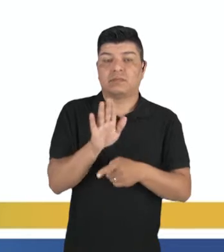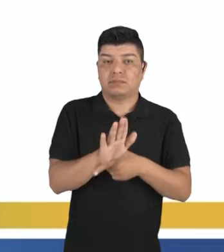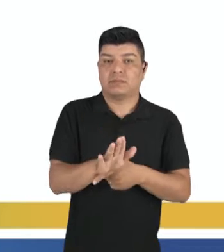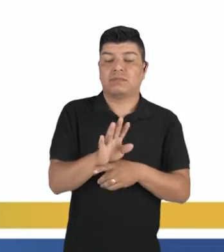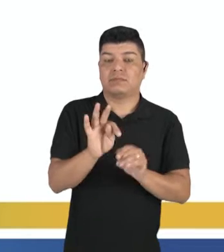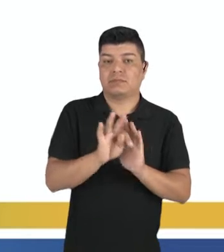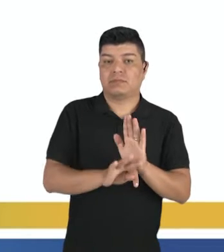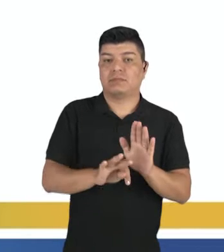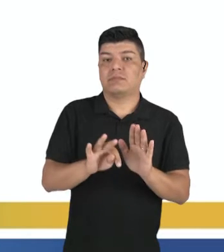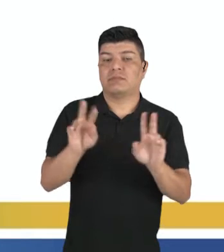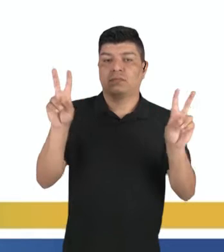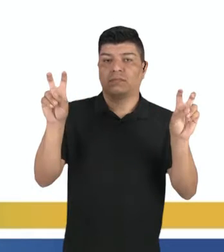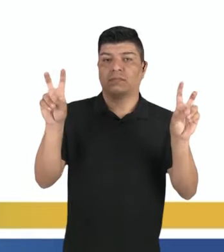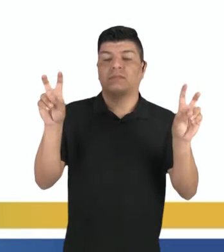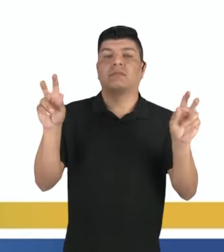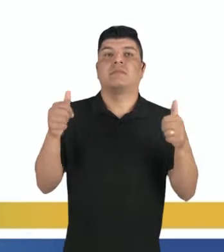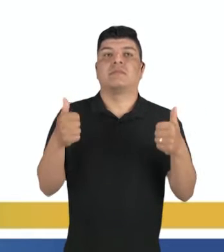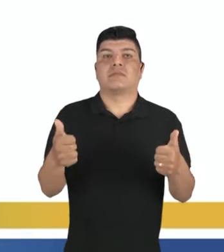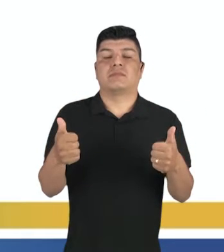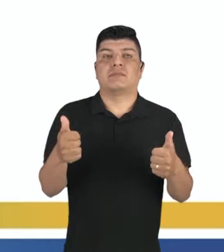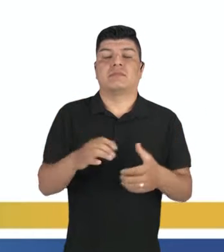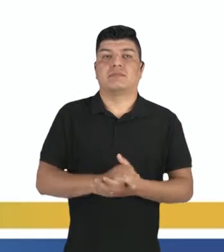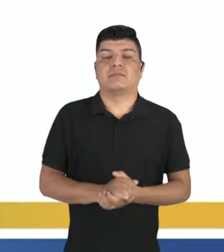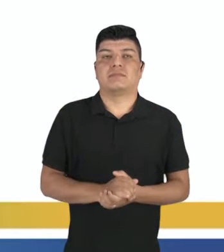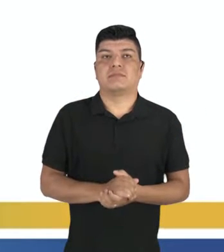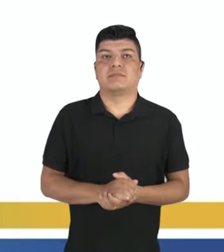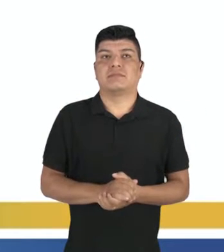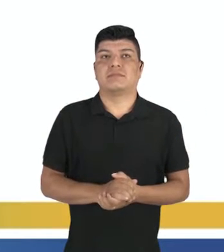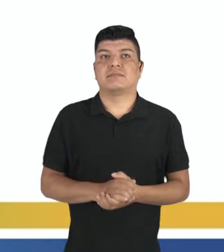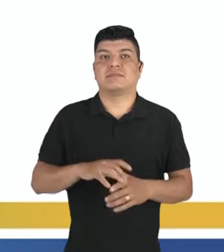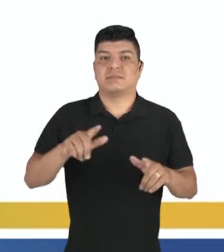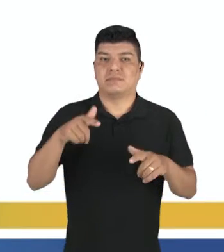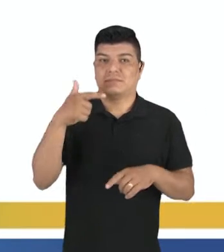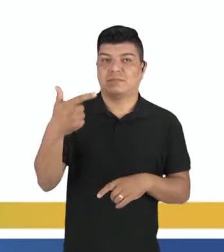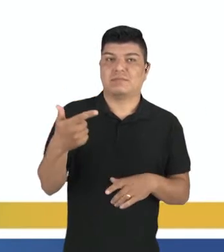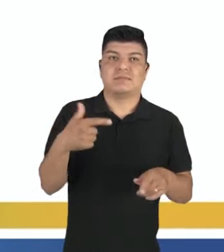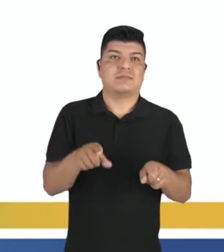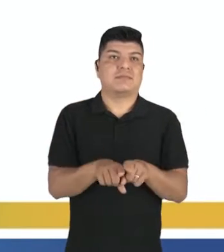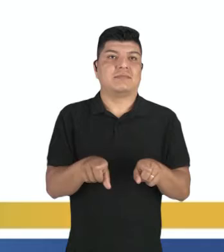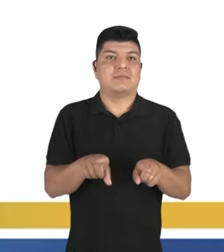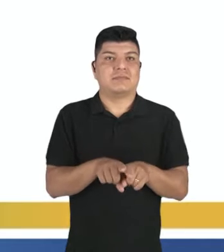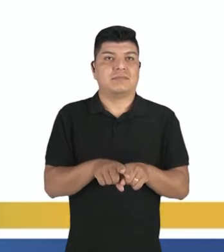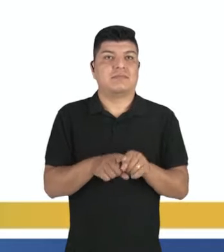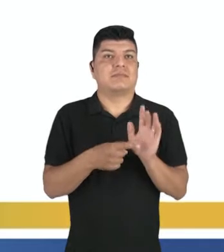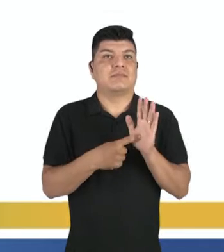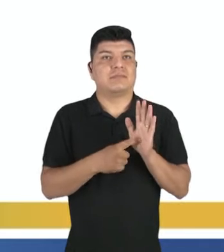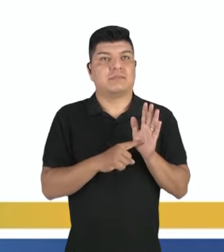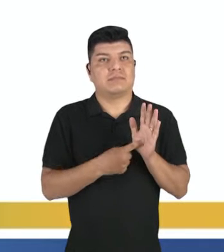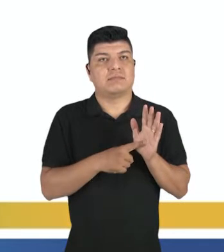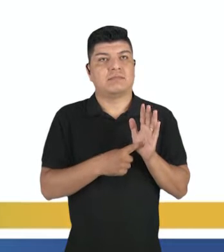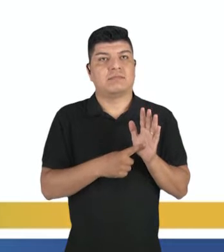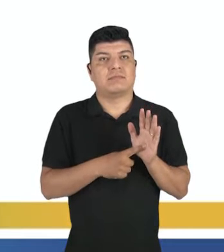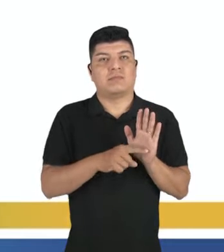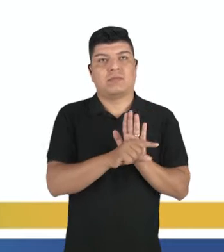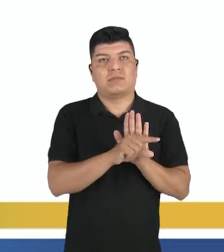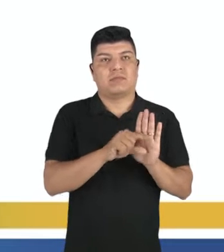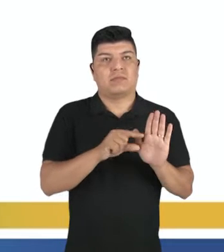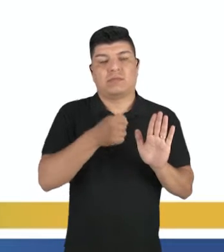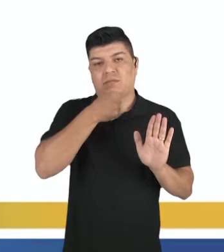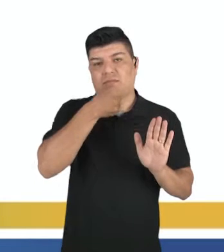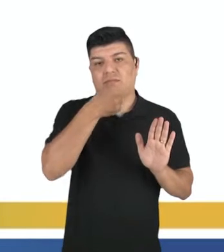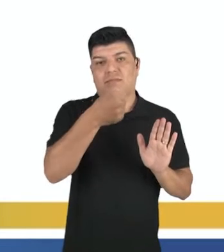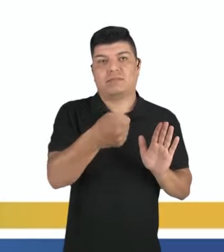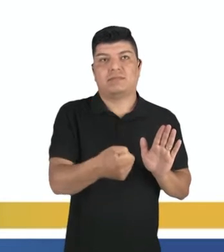manutenção do tema abordado. E aí ele já vem com outra dica para você. Deu ponto aqui e ele vai dizer, no trecho